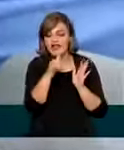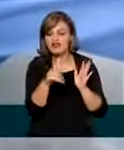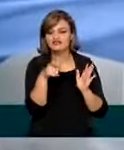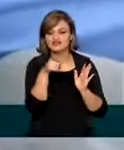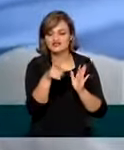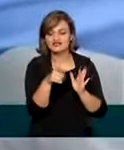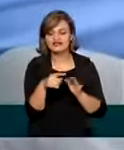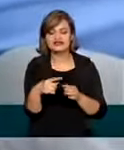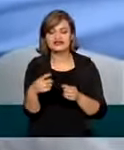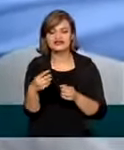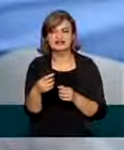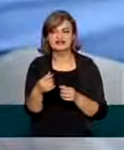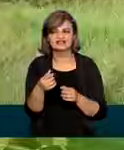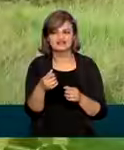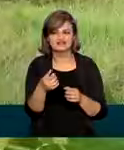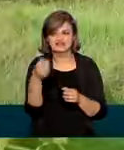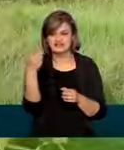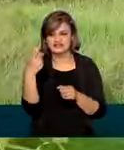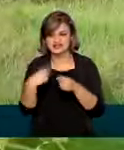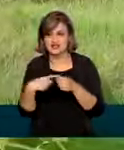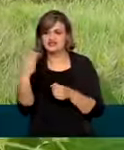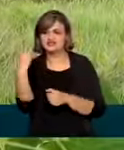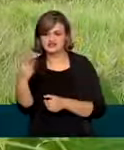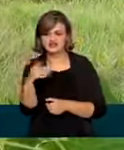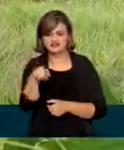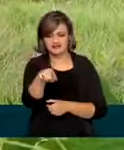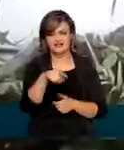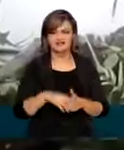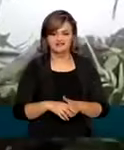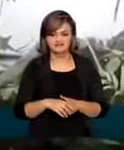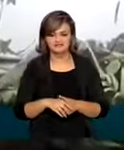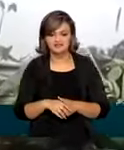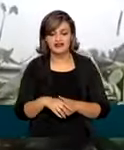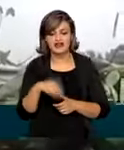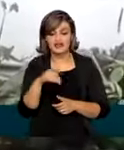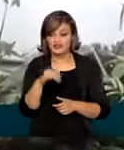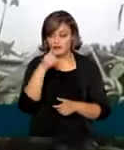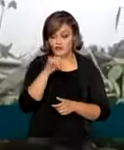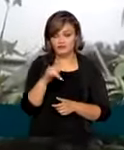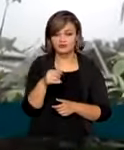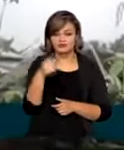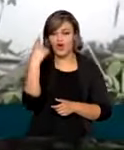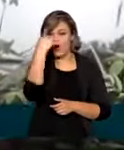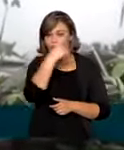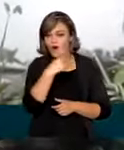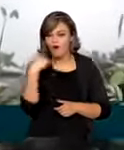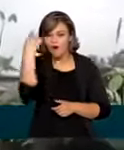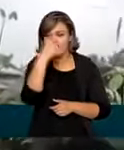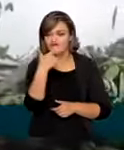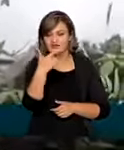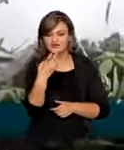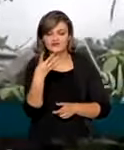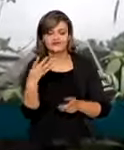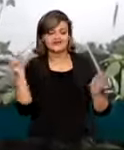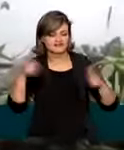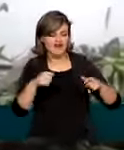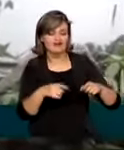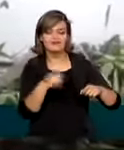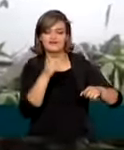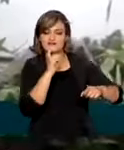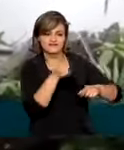em 3 dos 16 municípios do arquipélago. Com a luz de 24 horas a gente consegue ter freezer, consegue